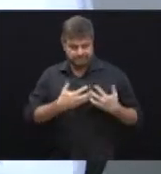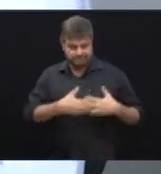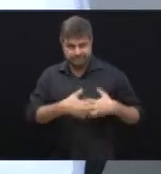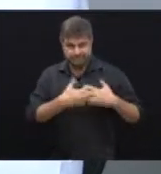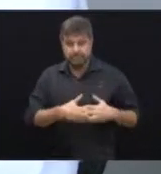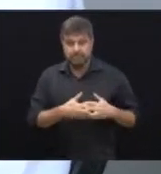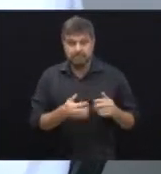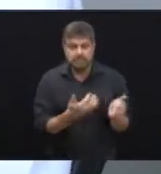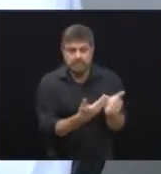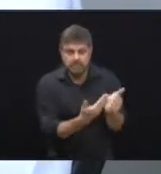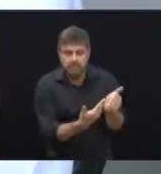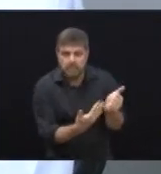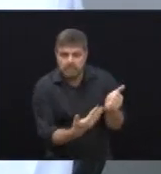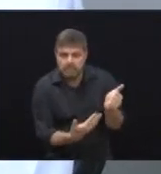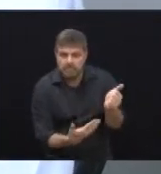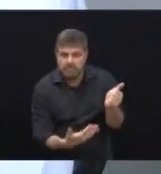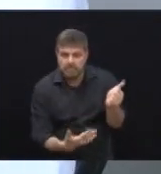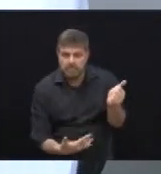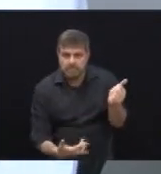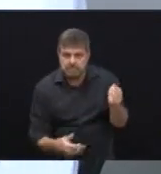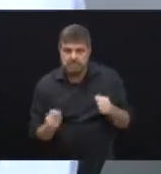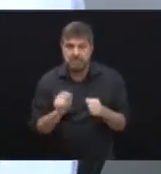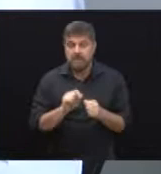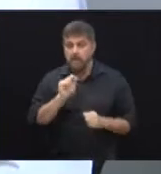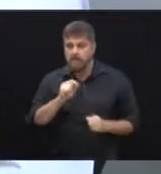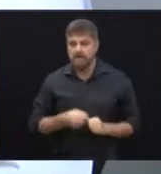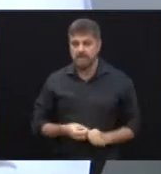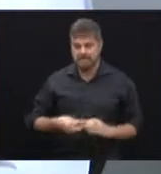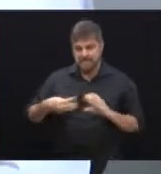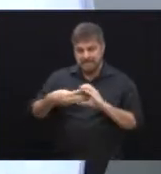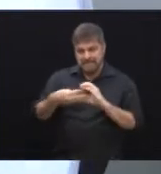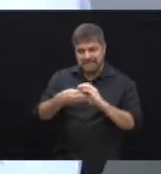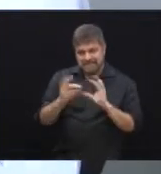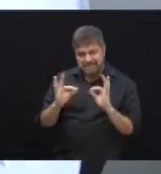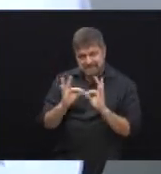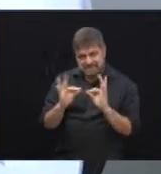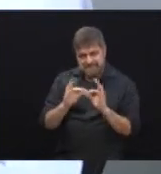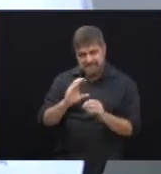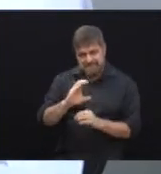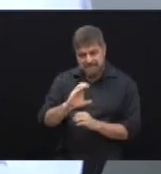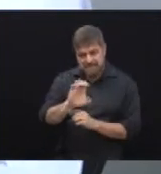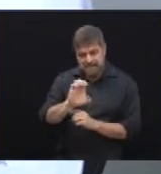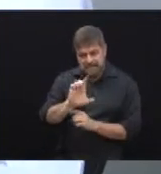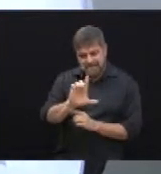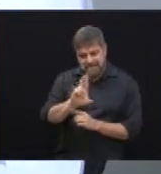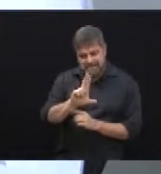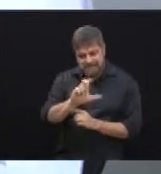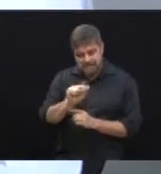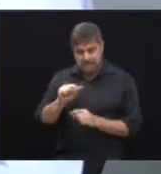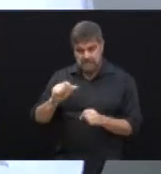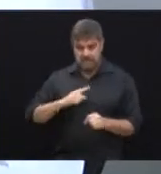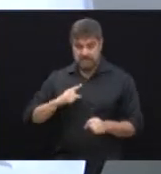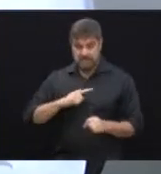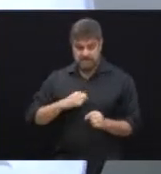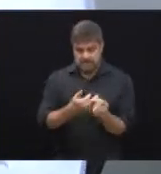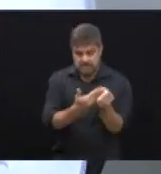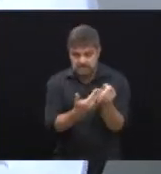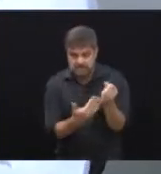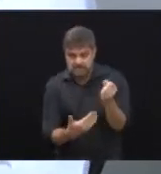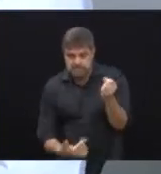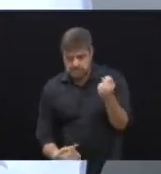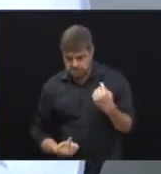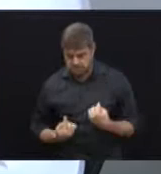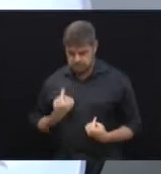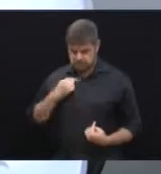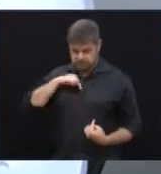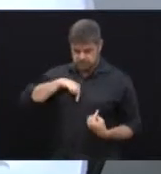para a vida, isso vai para a circulação. Isso daí alimenta a célula da gente, as células, onde tem circulação,